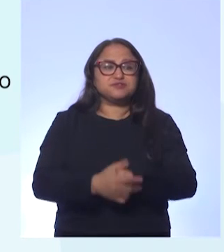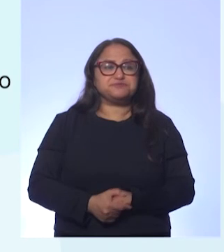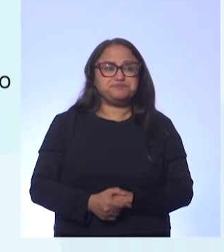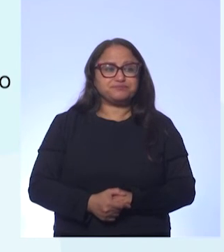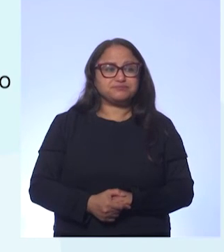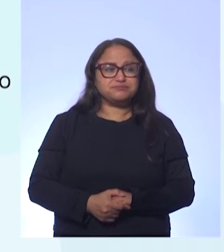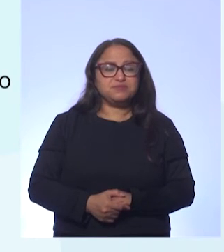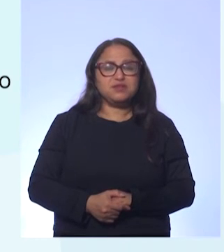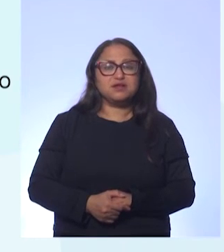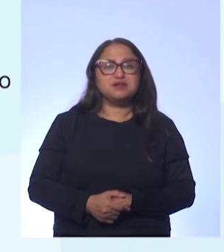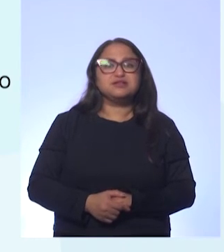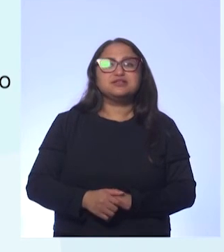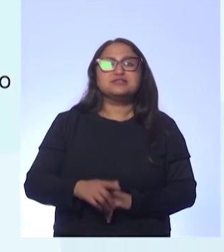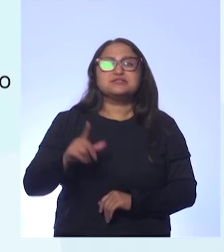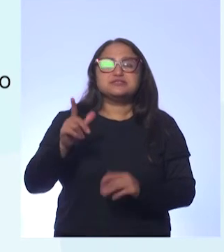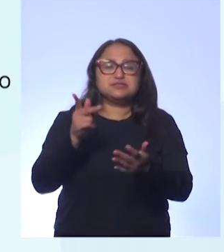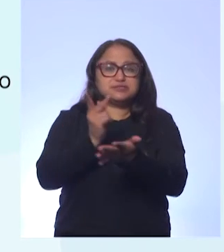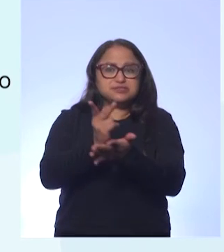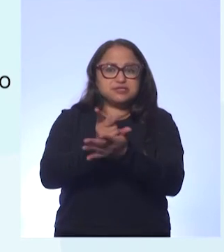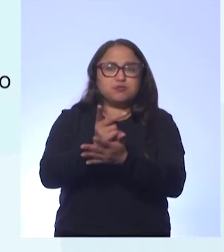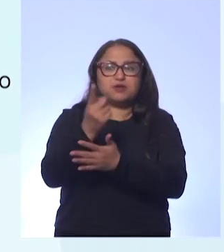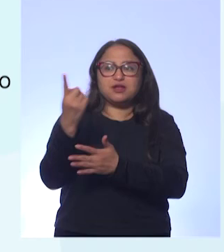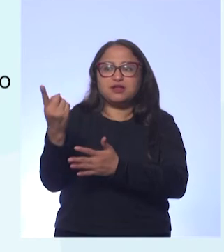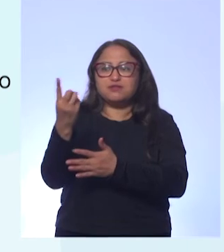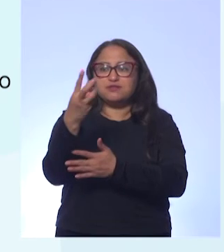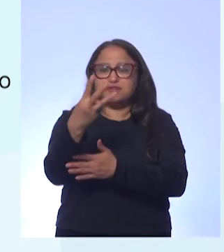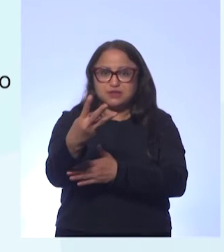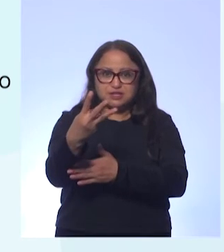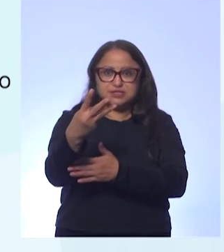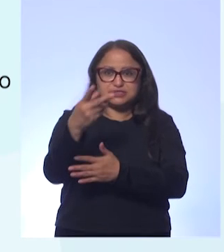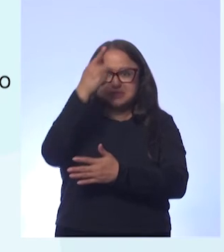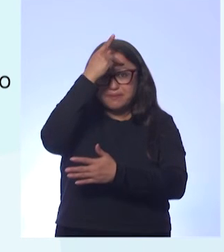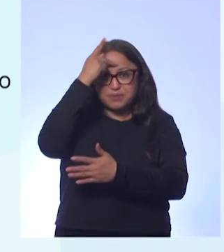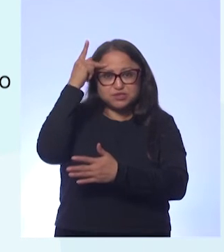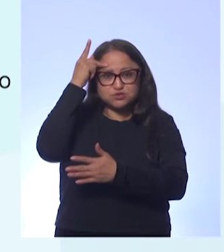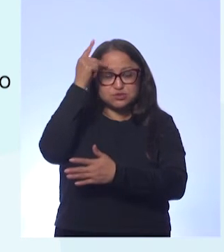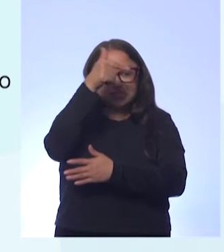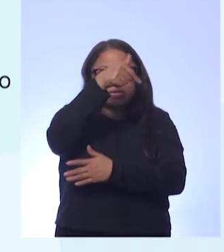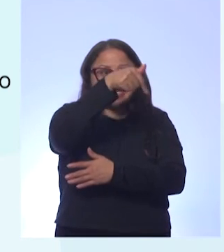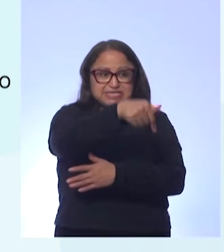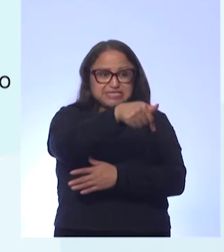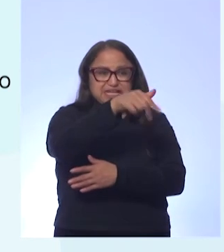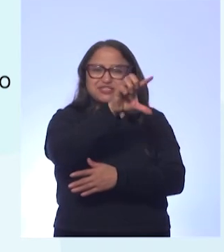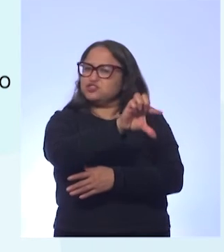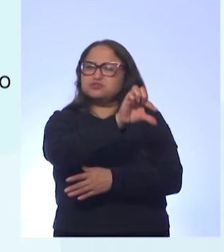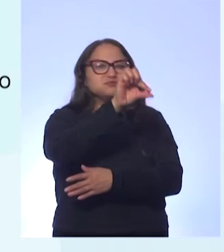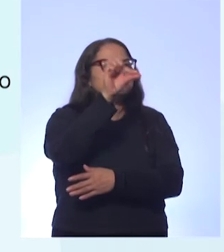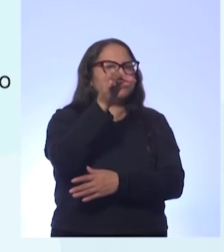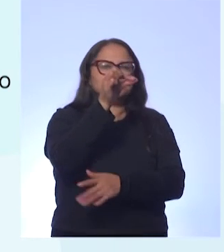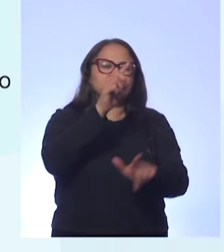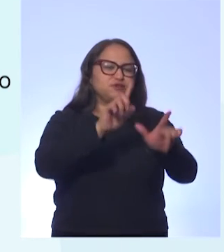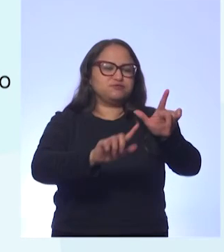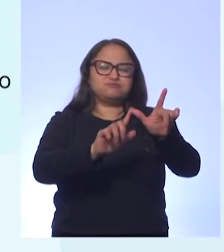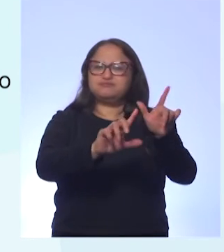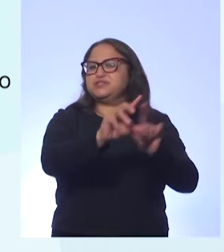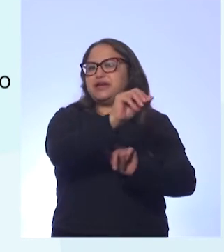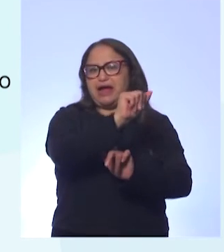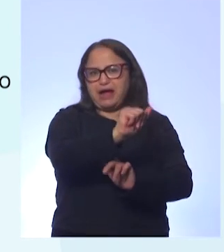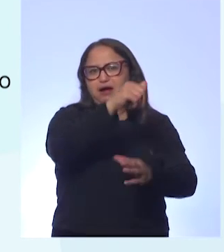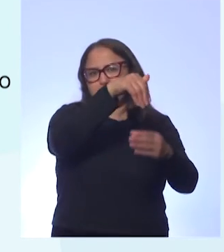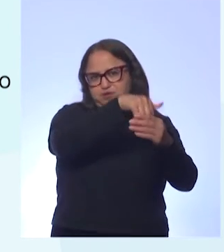a cada 13 pessoas que votam, 7 não escolheu o candidato A, tá